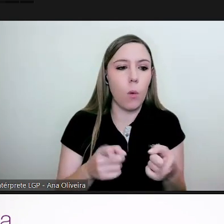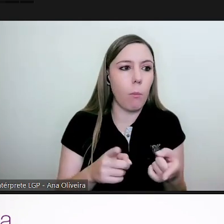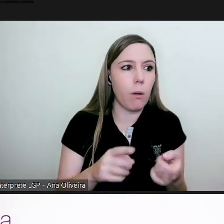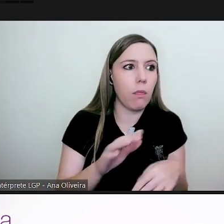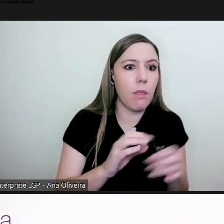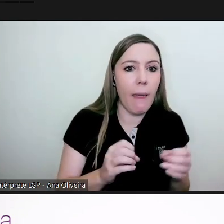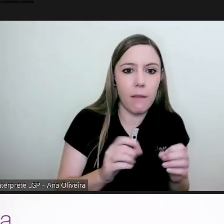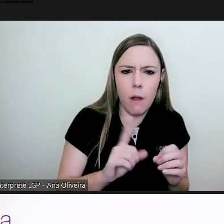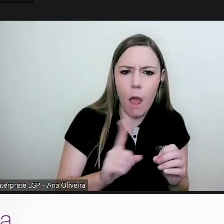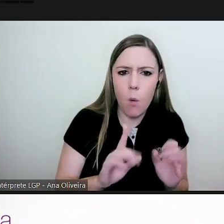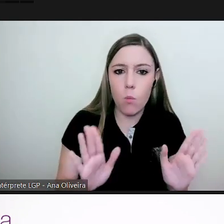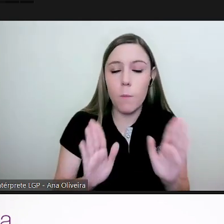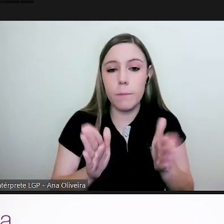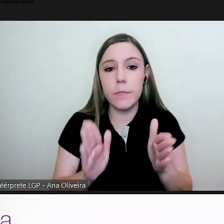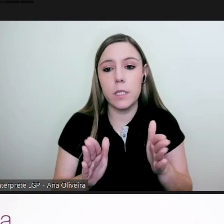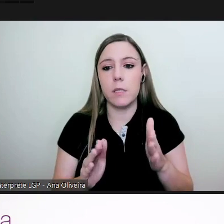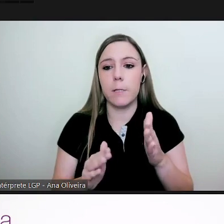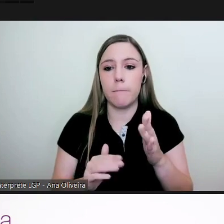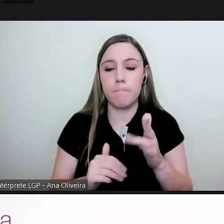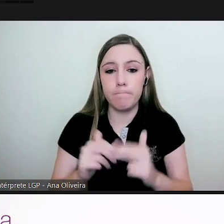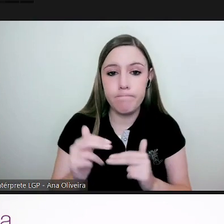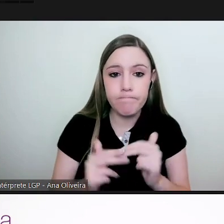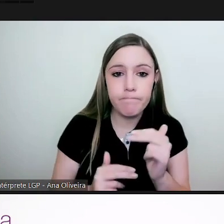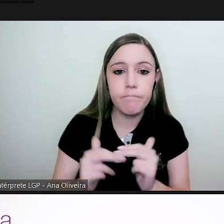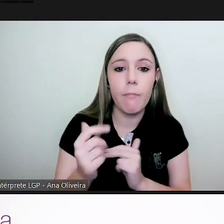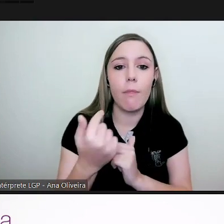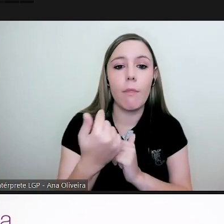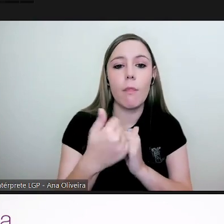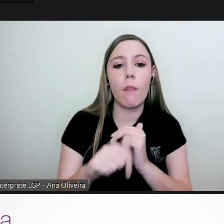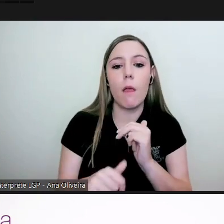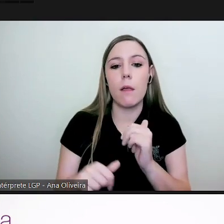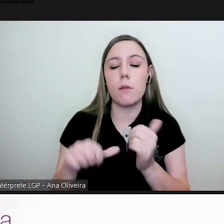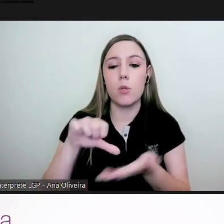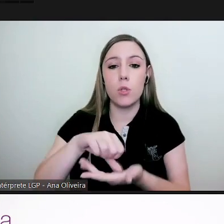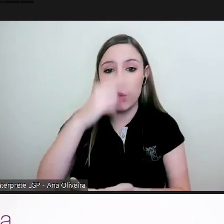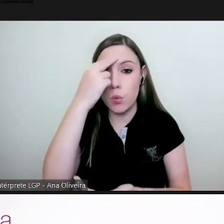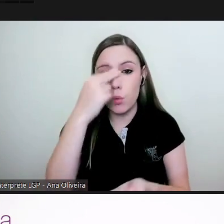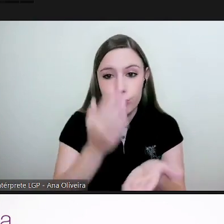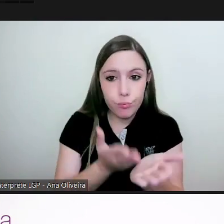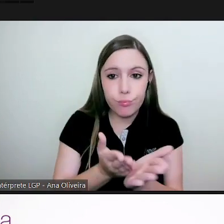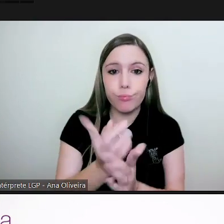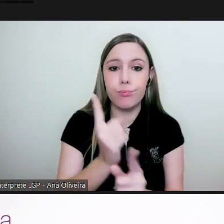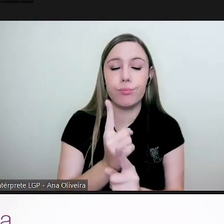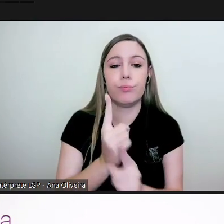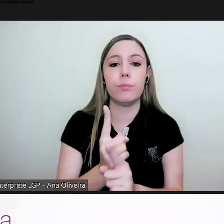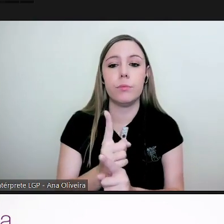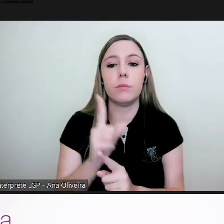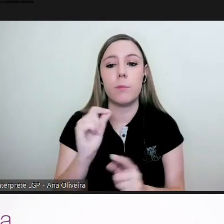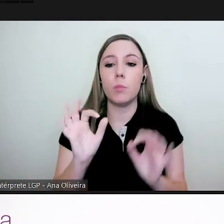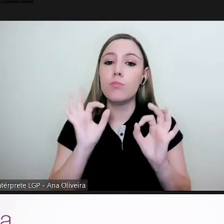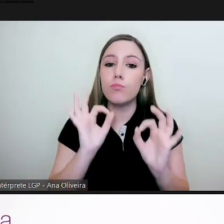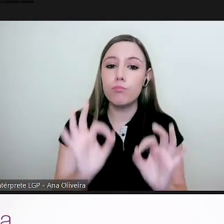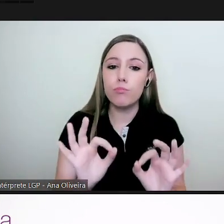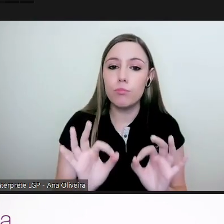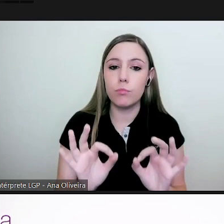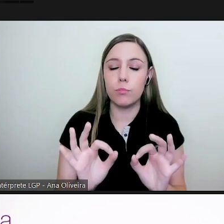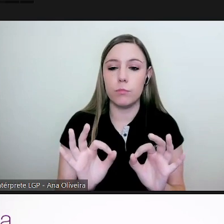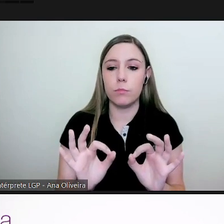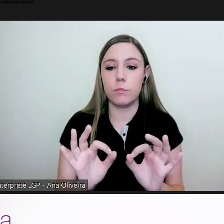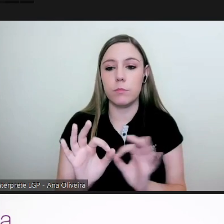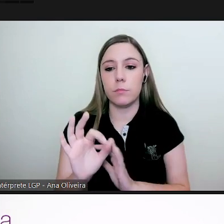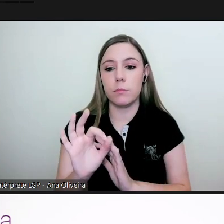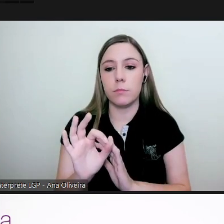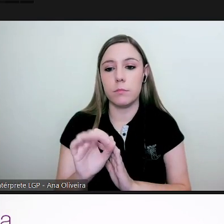nada, há que reabilitar centros históricos, mantendo, há que preservar com medidas